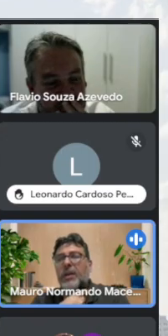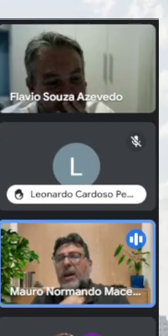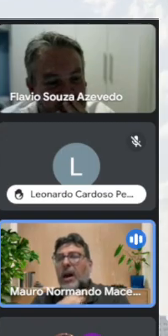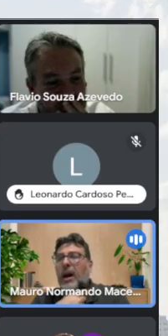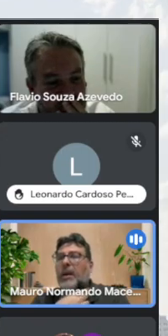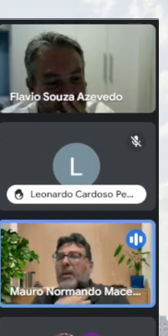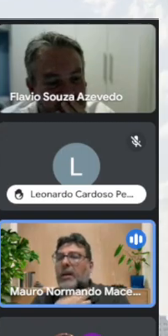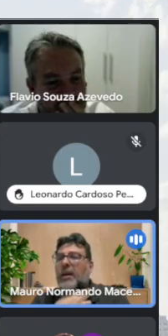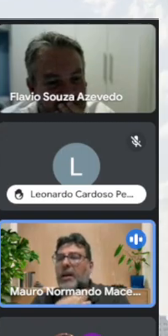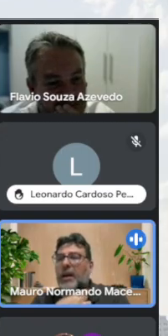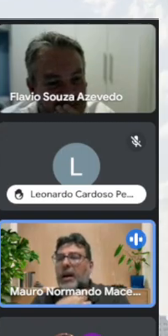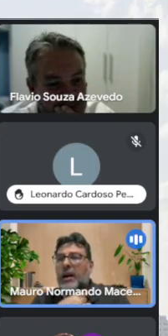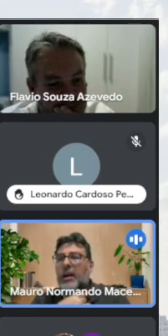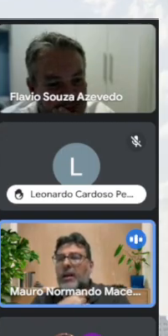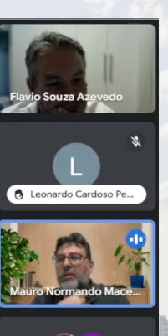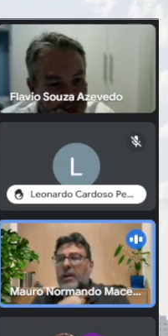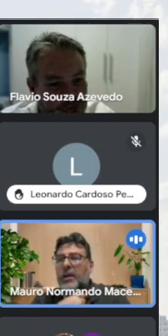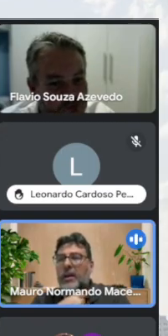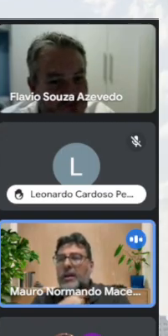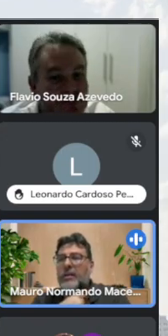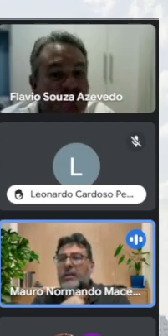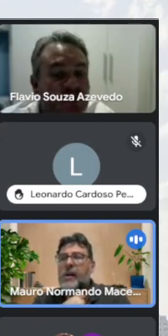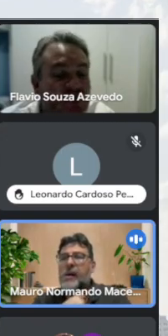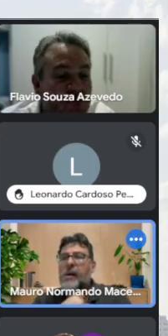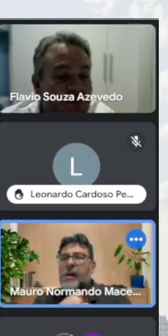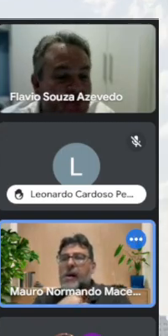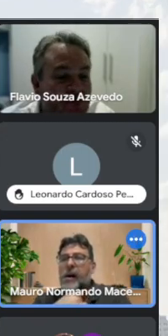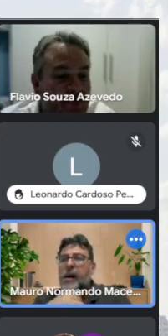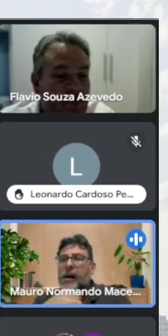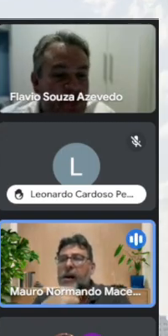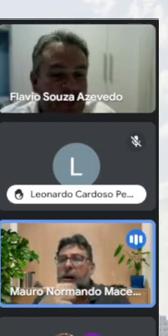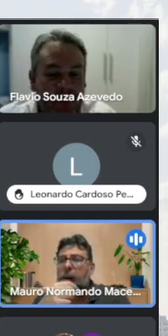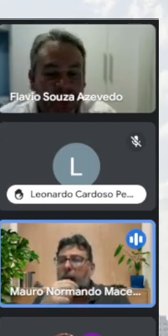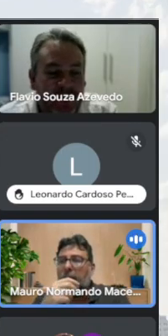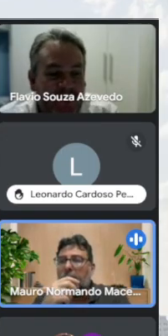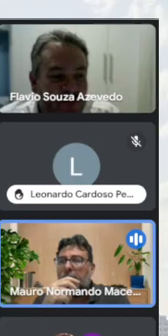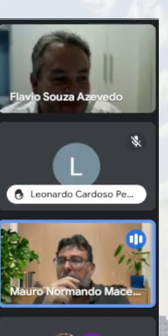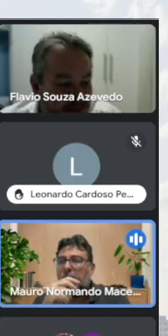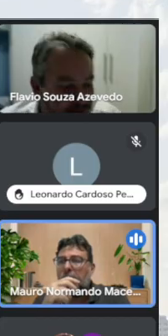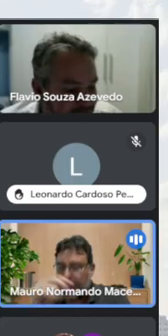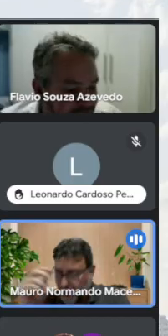que sofre muito alagamento ali em Fortaleza, né?